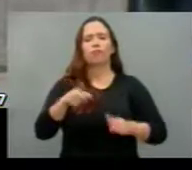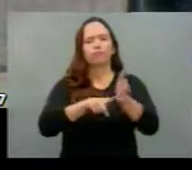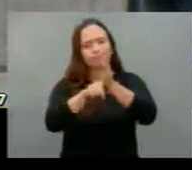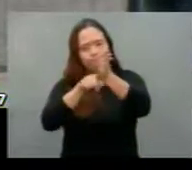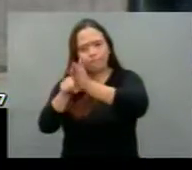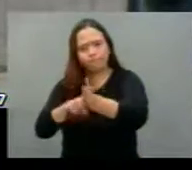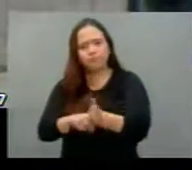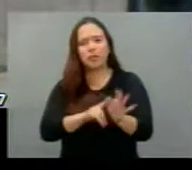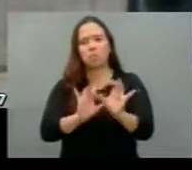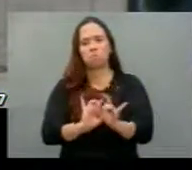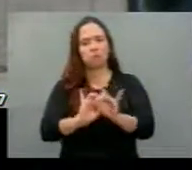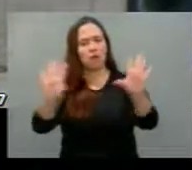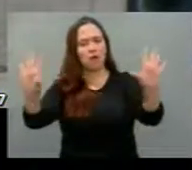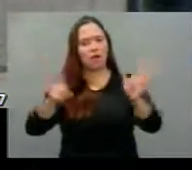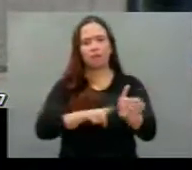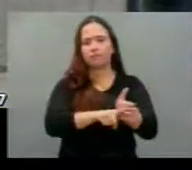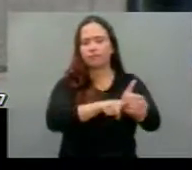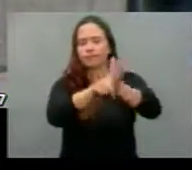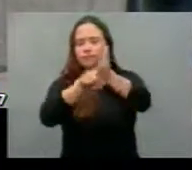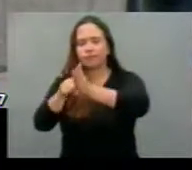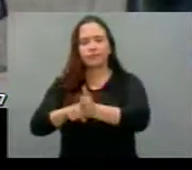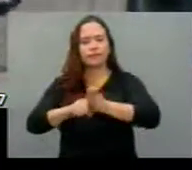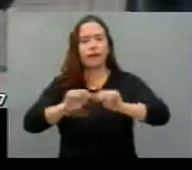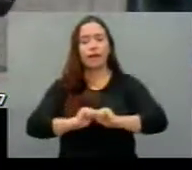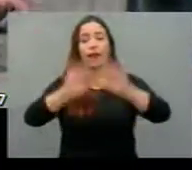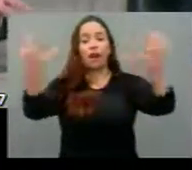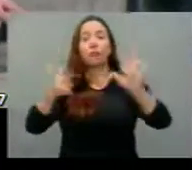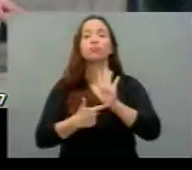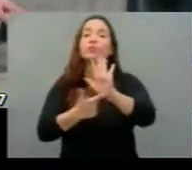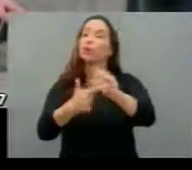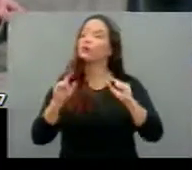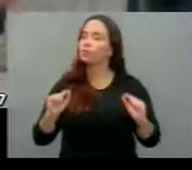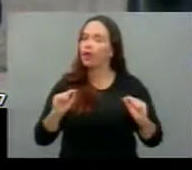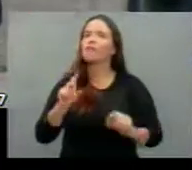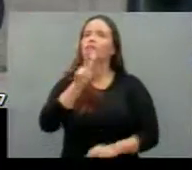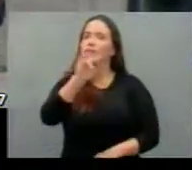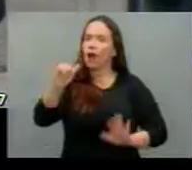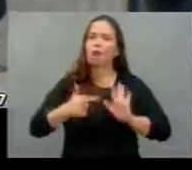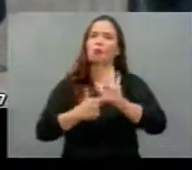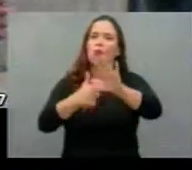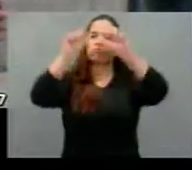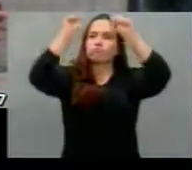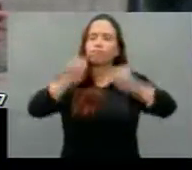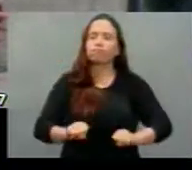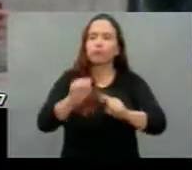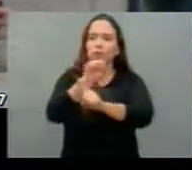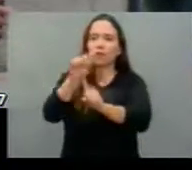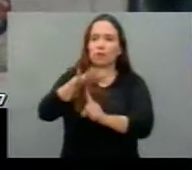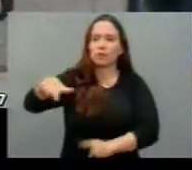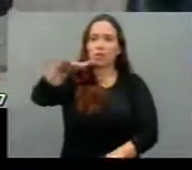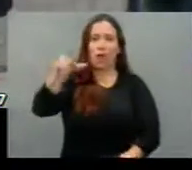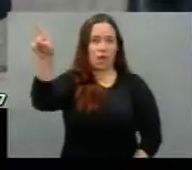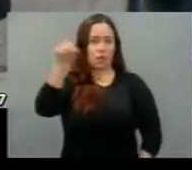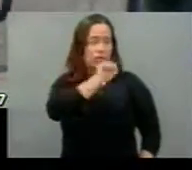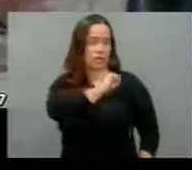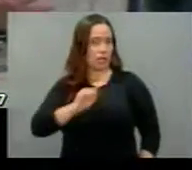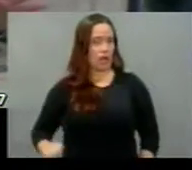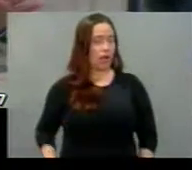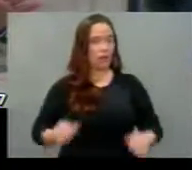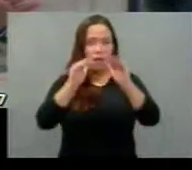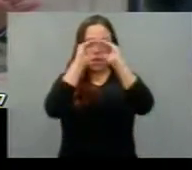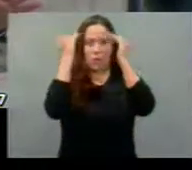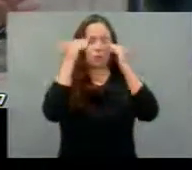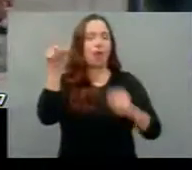de investigação e, claramente, isso tudo virá à tona. O senador Eunício não tem o que temer, tem dito